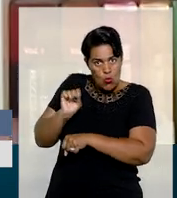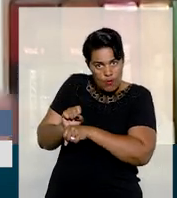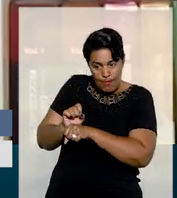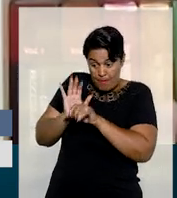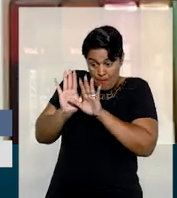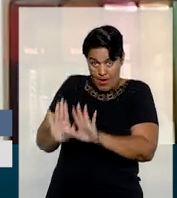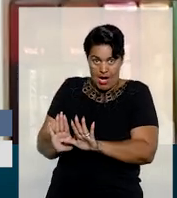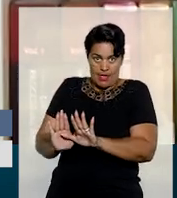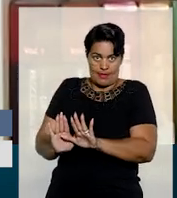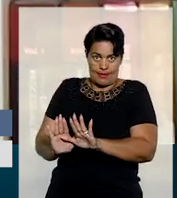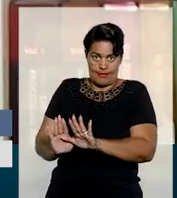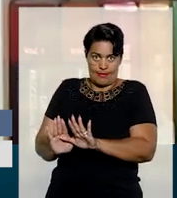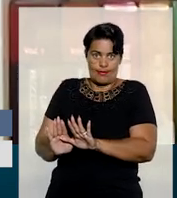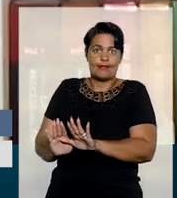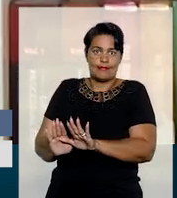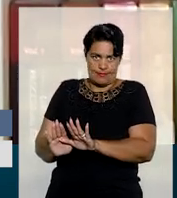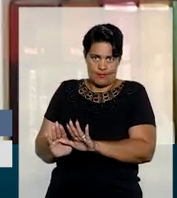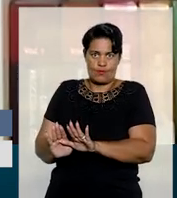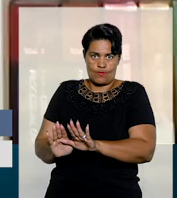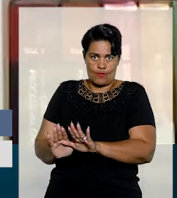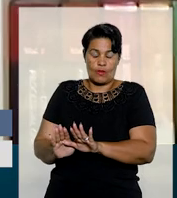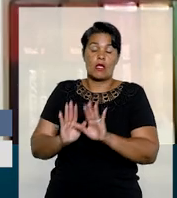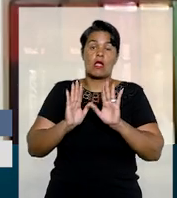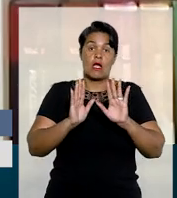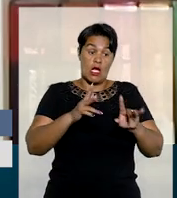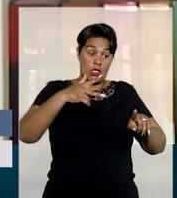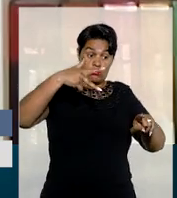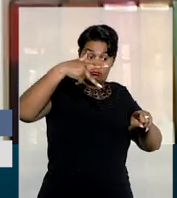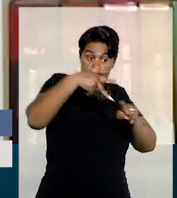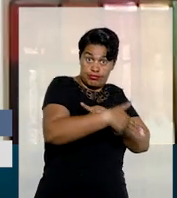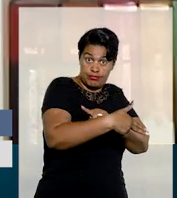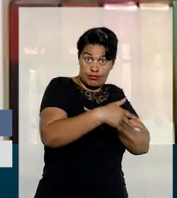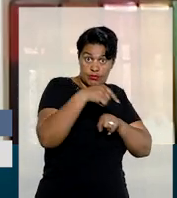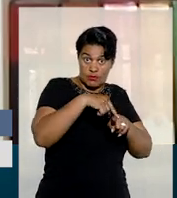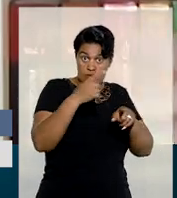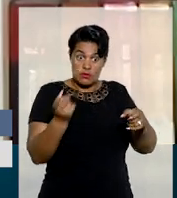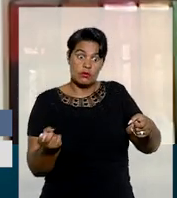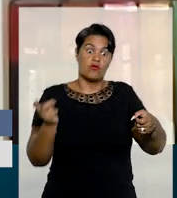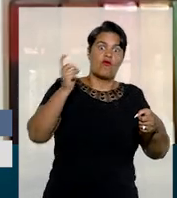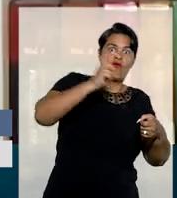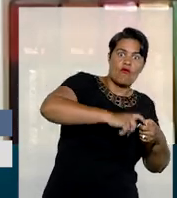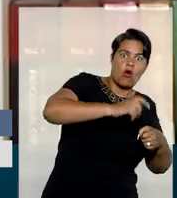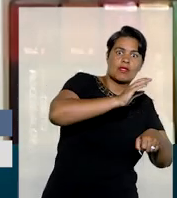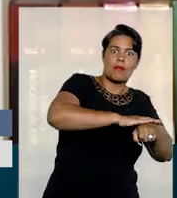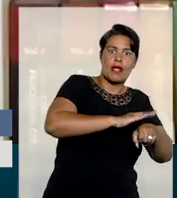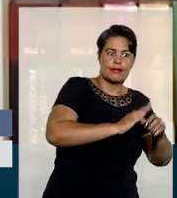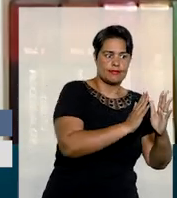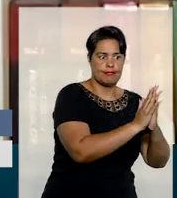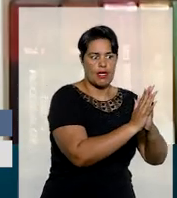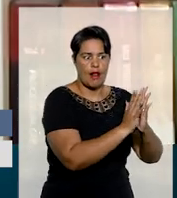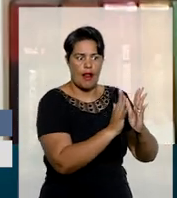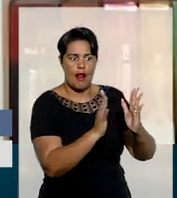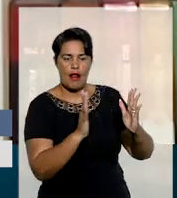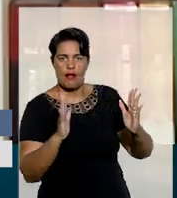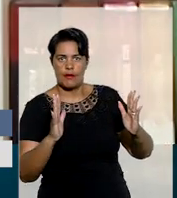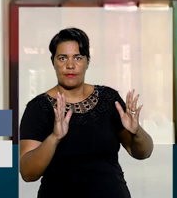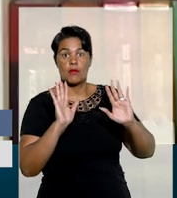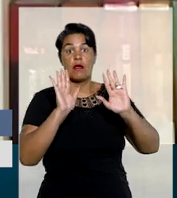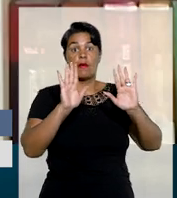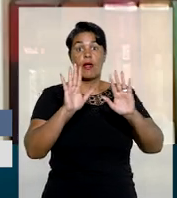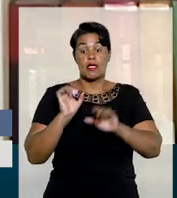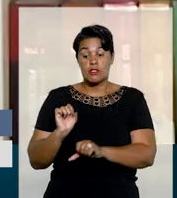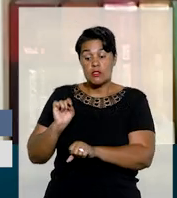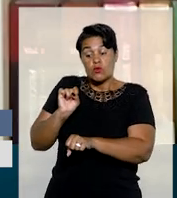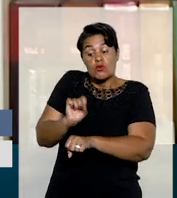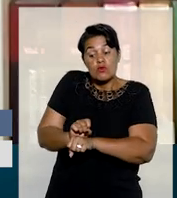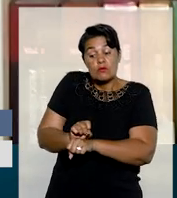a diferença entre interrupção e suspensão de prazo. Quando a gente fala de interrupção, ele volta